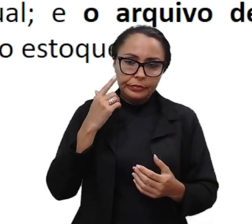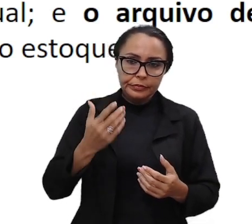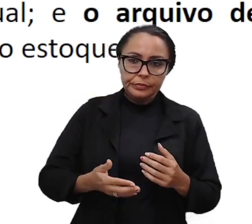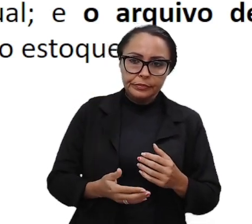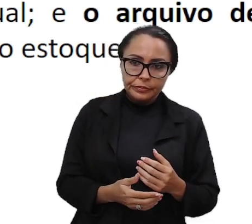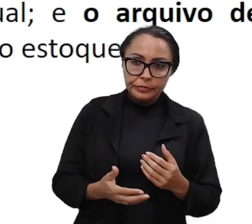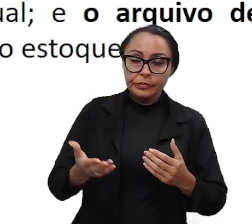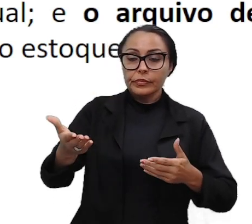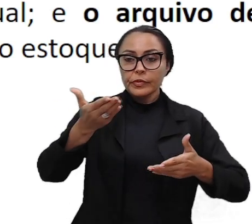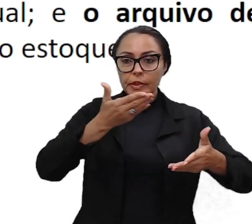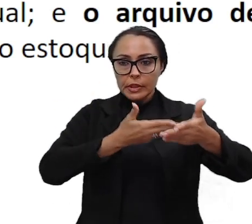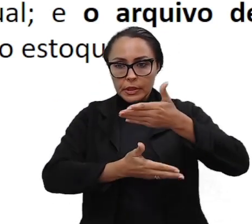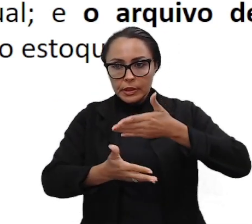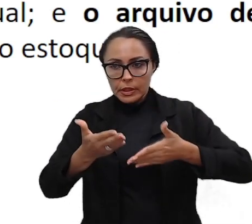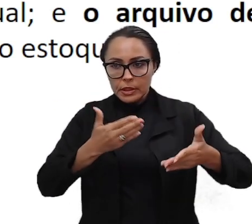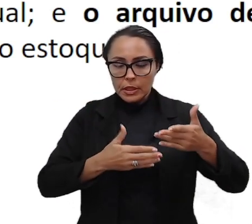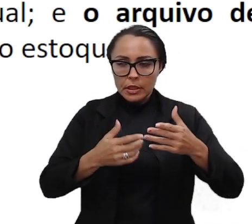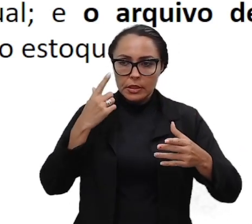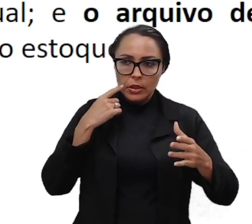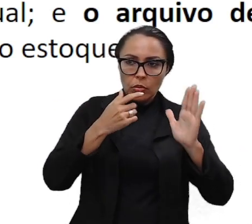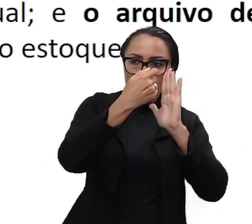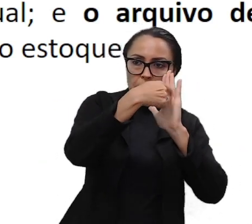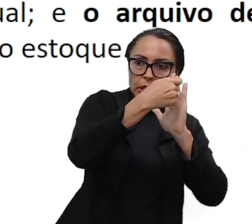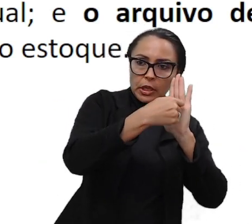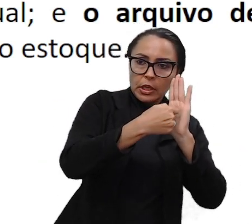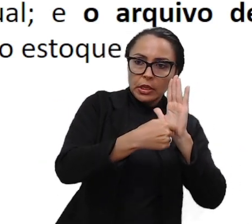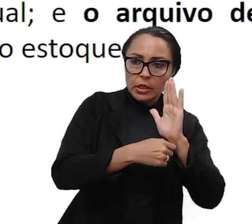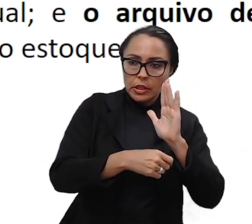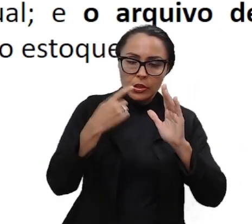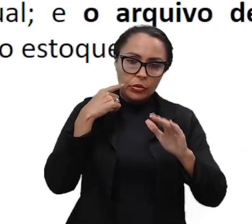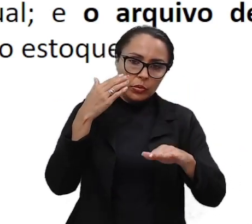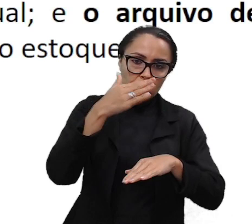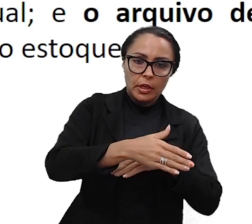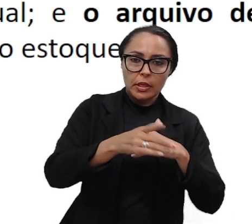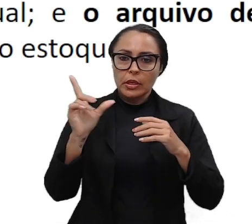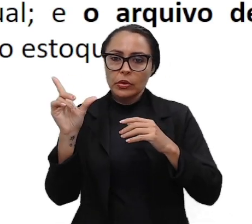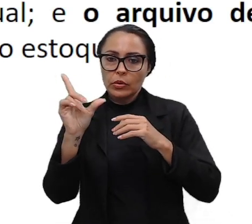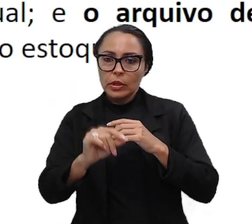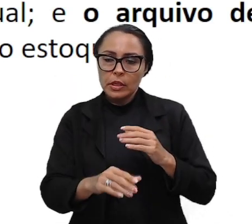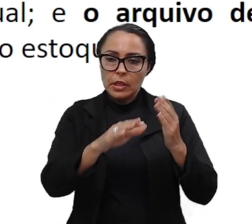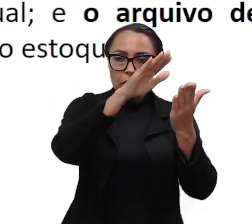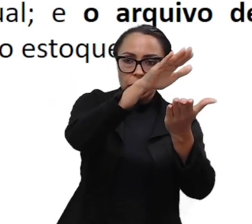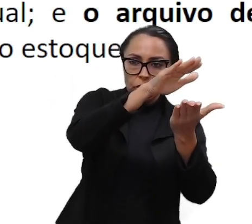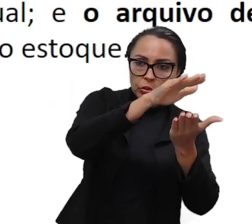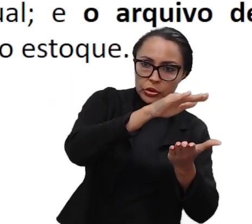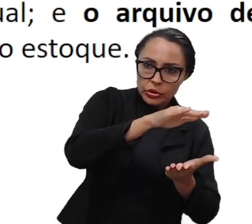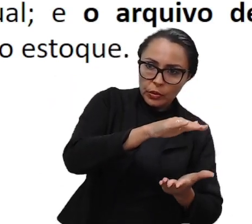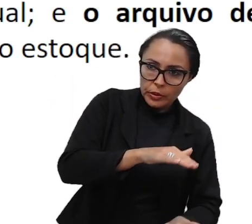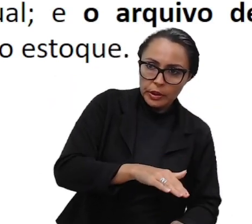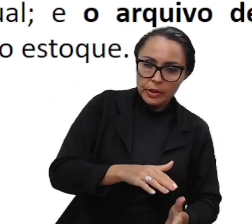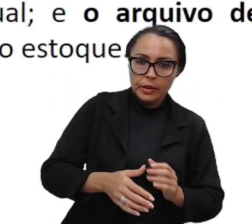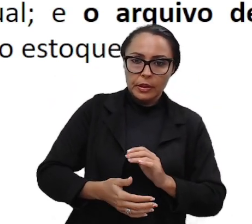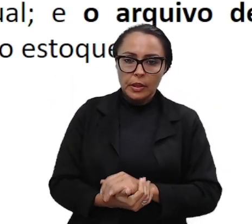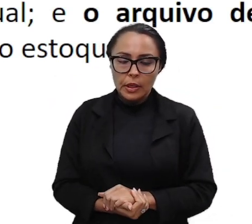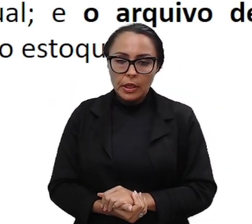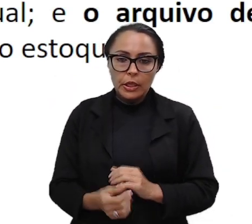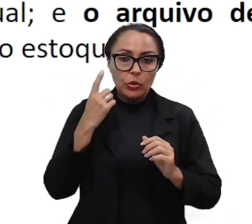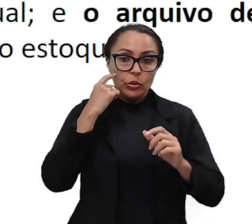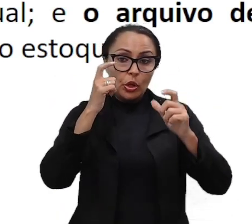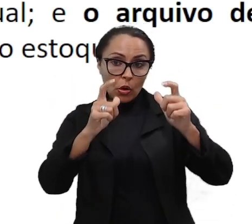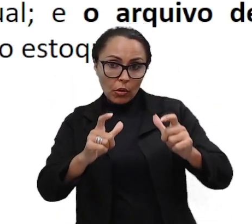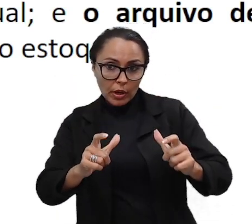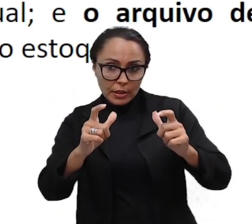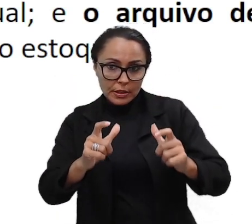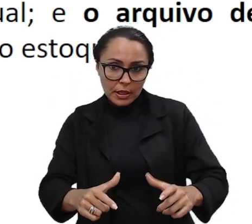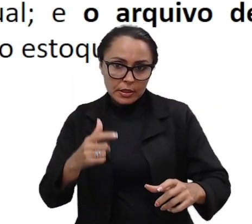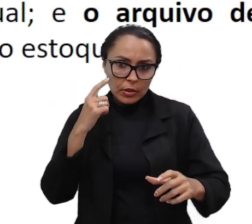de transações, que registra as entradas e saídas do estoque, bem como o saldo do estoque atual, e o arquivo de localização,